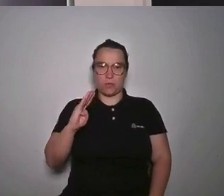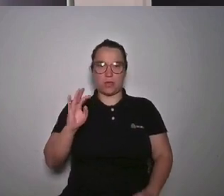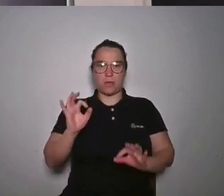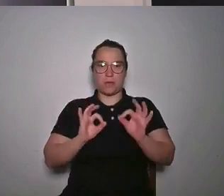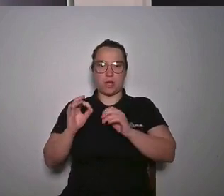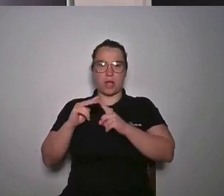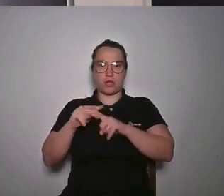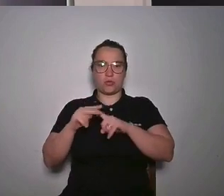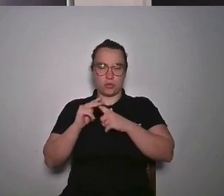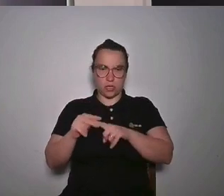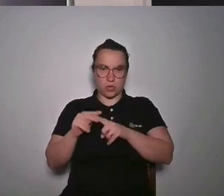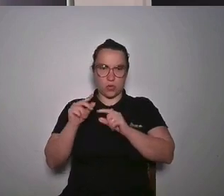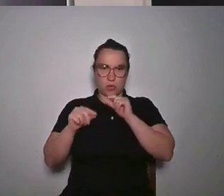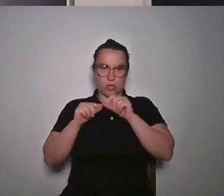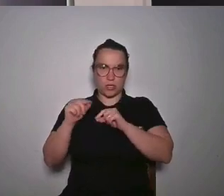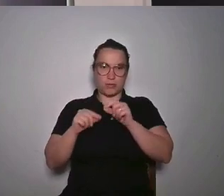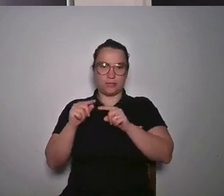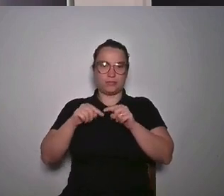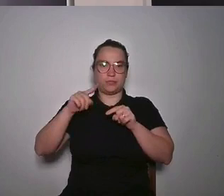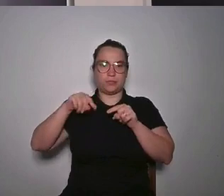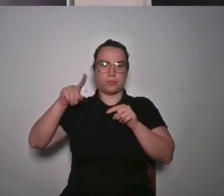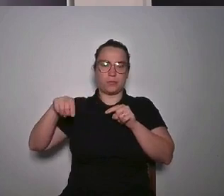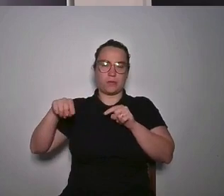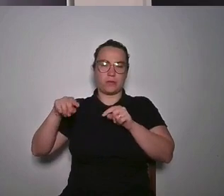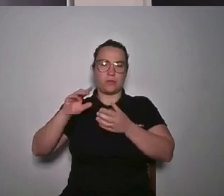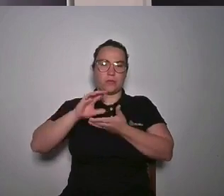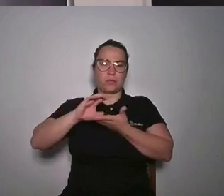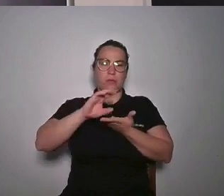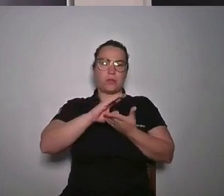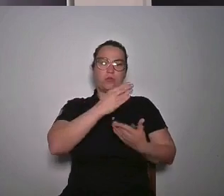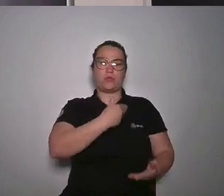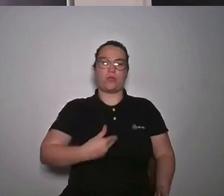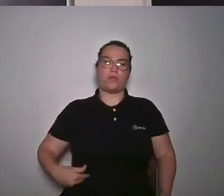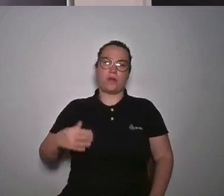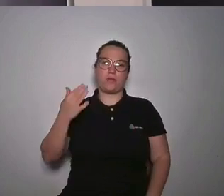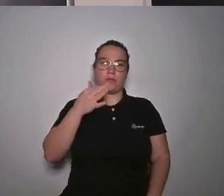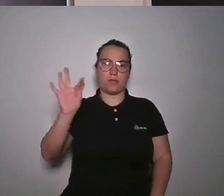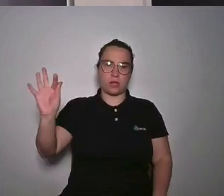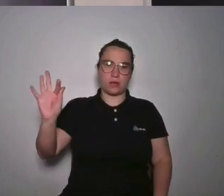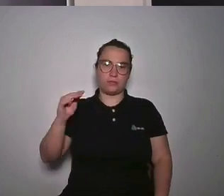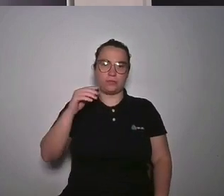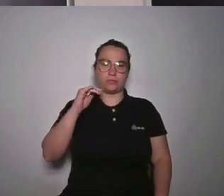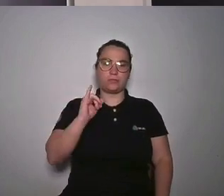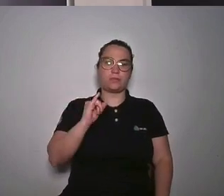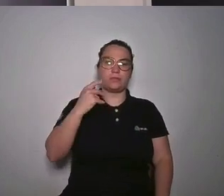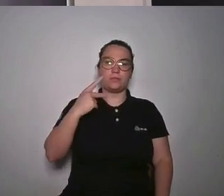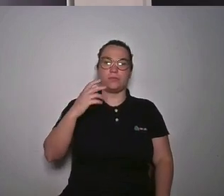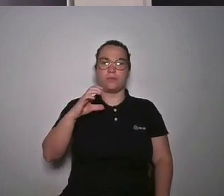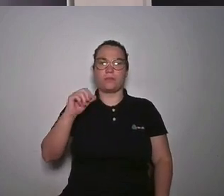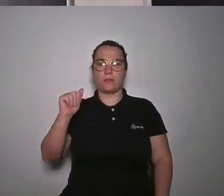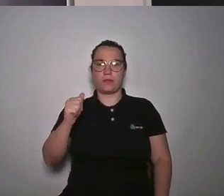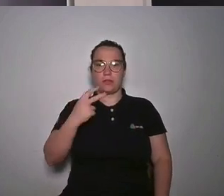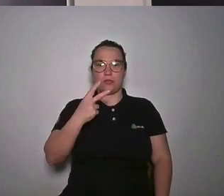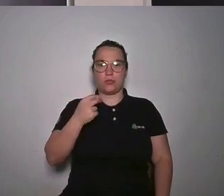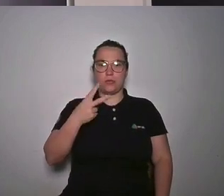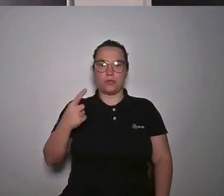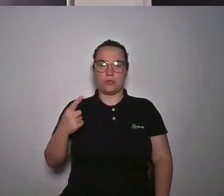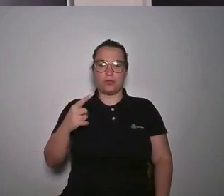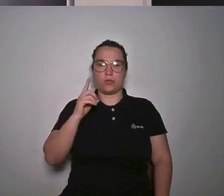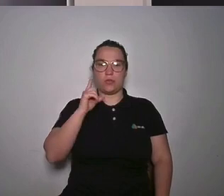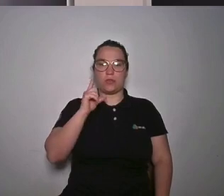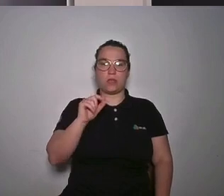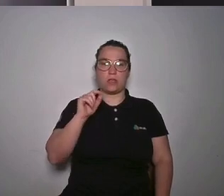as estimativas dos repasses do governo federal. O IPCA, em 2021, foi